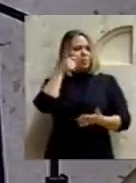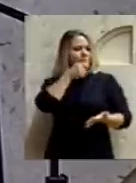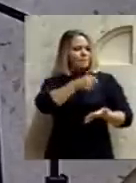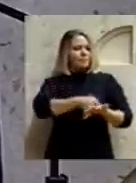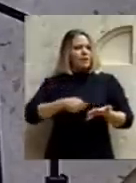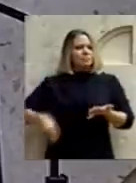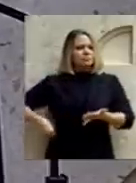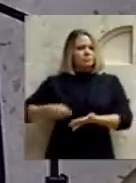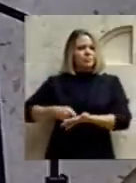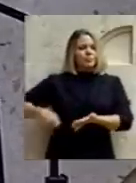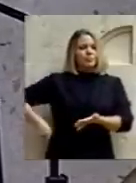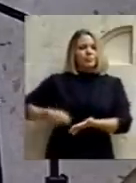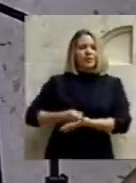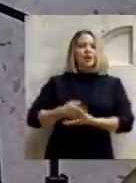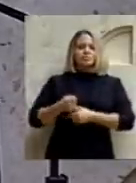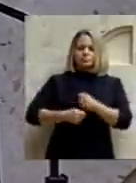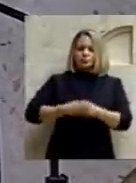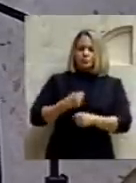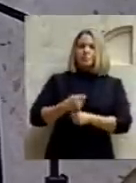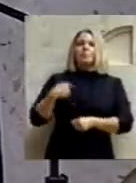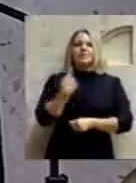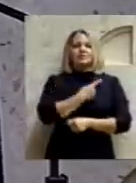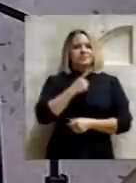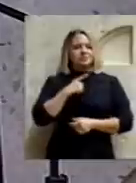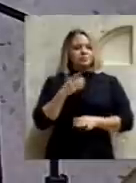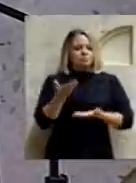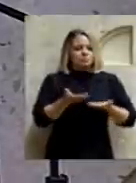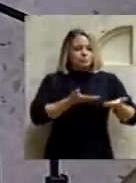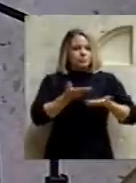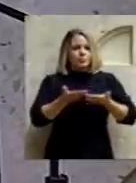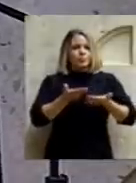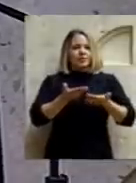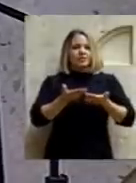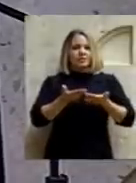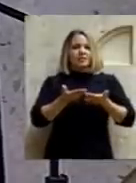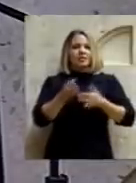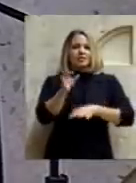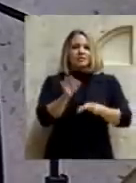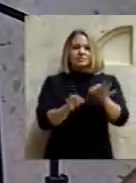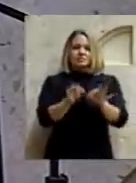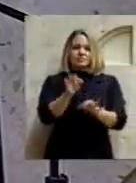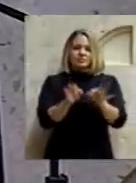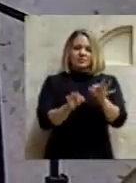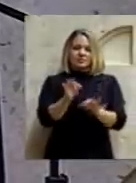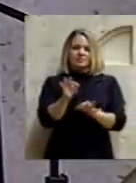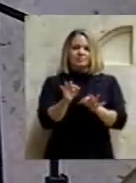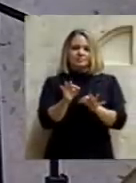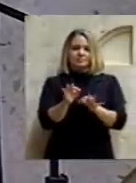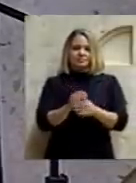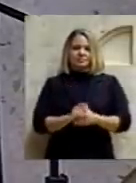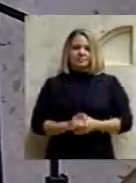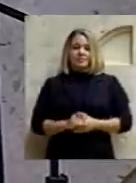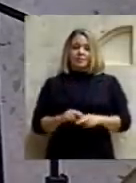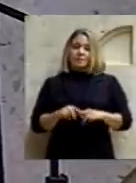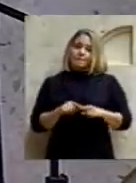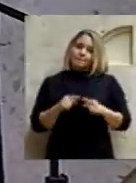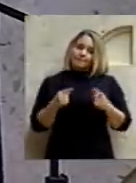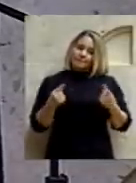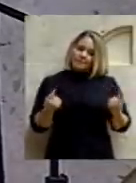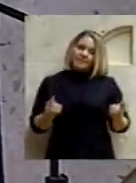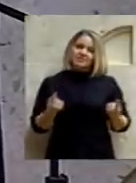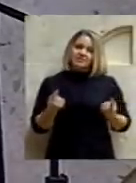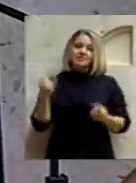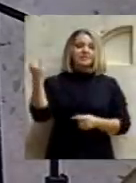de reais anualmente para que tenhamos um bom funcionamento da máquina judiciária. Porém,